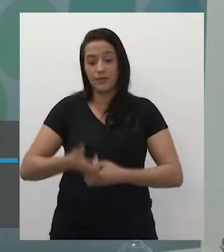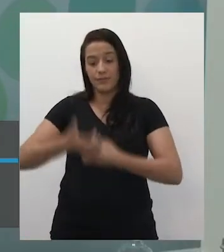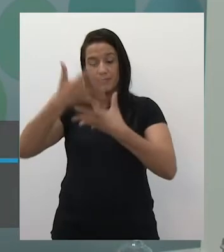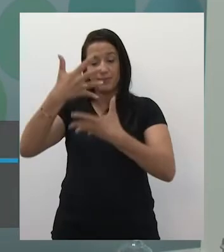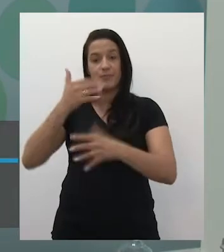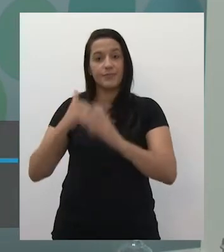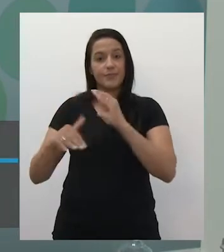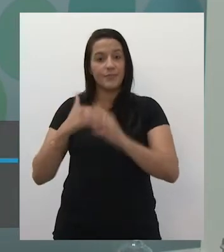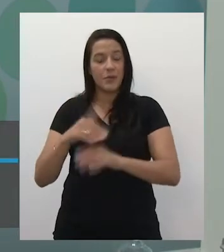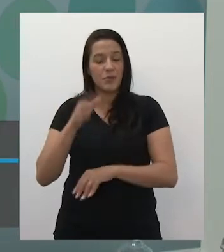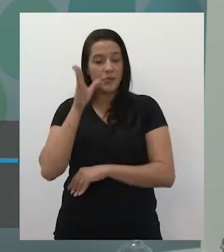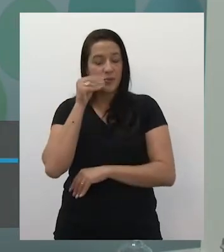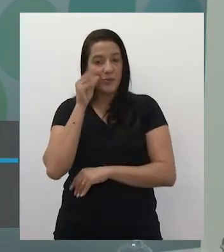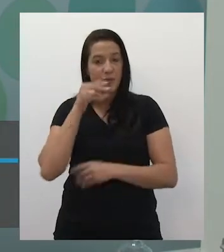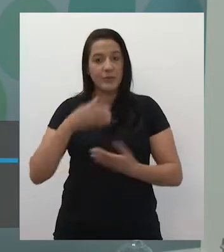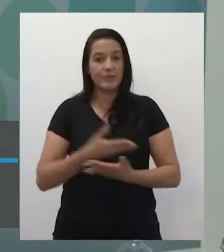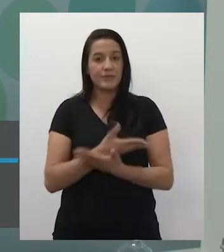vai